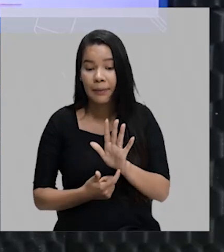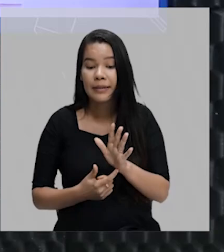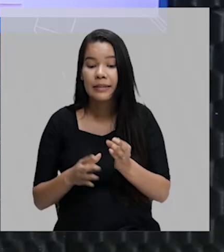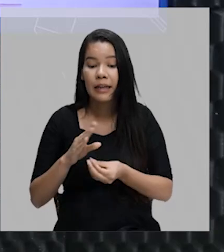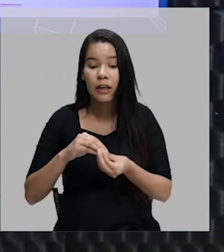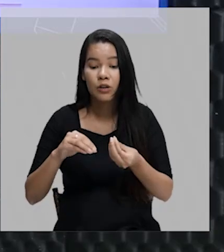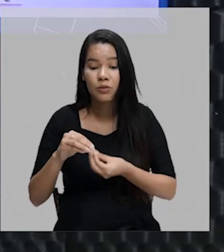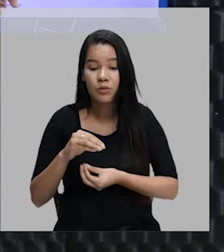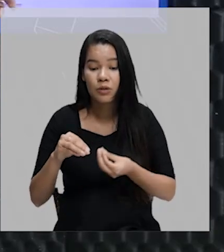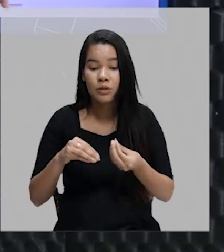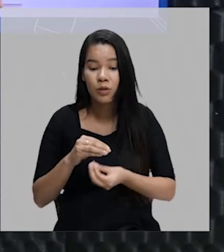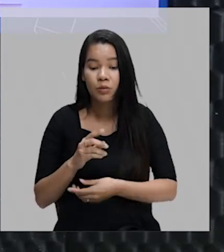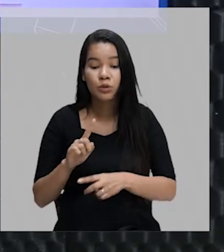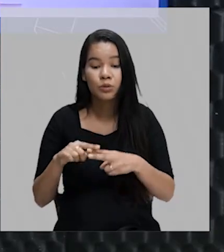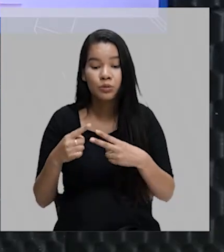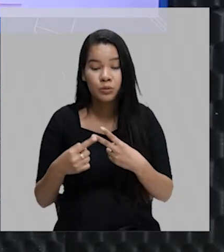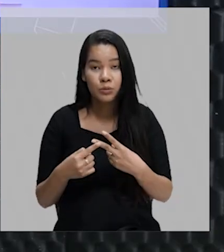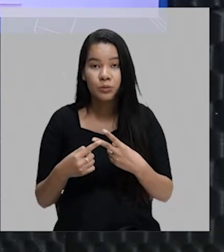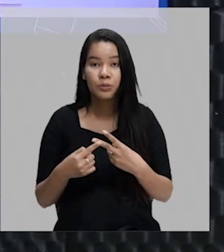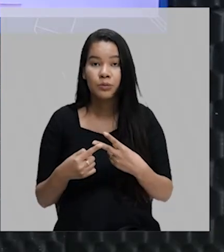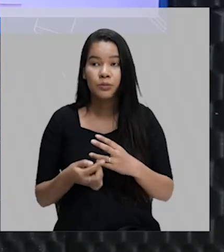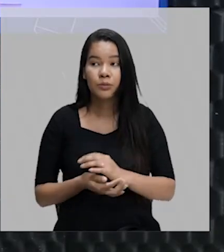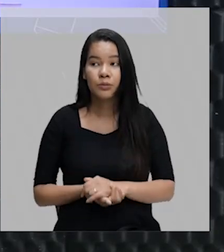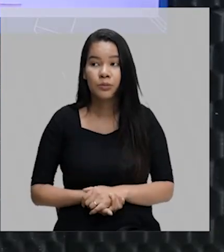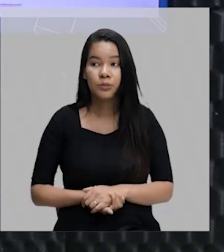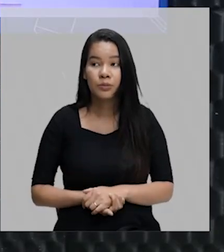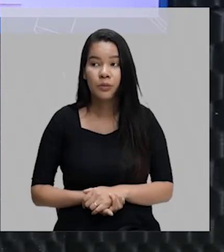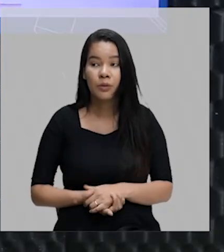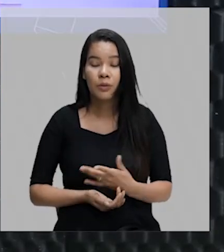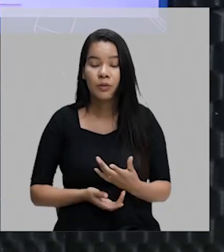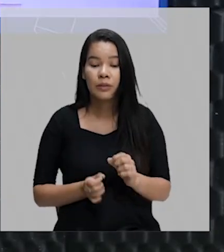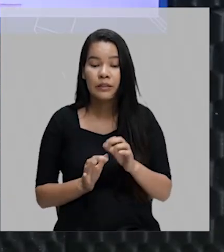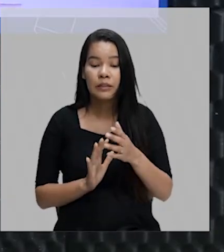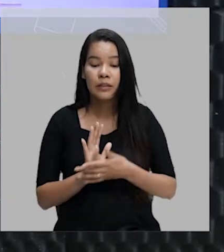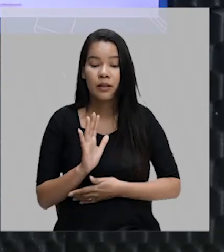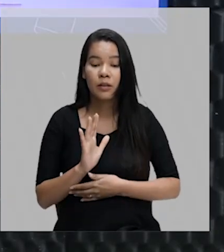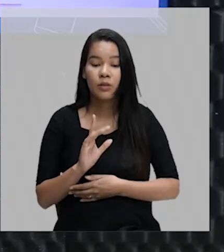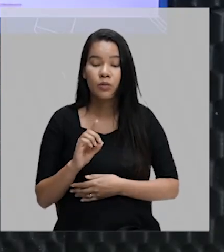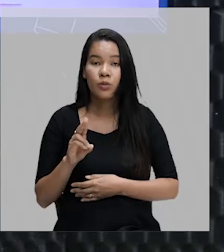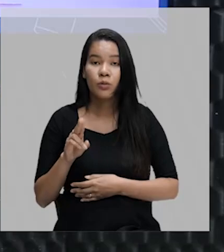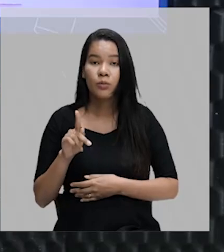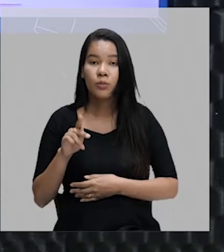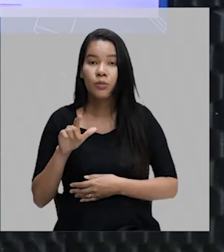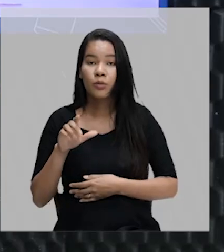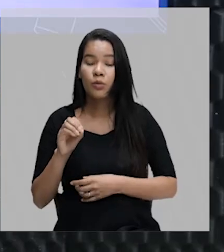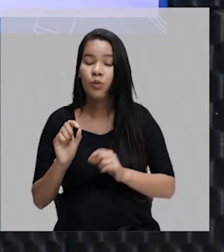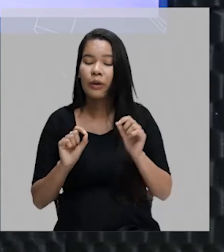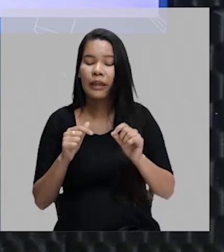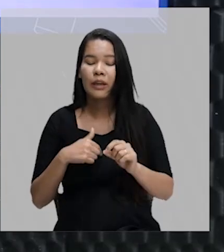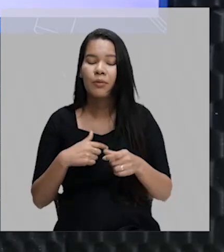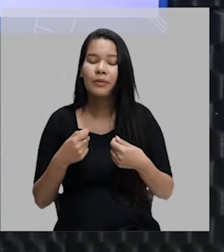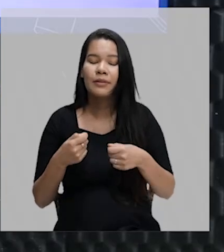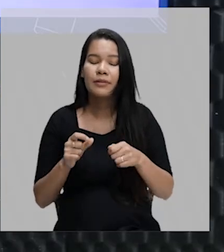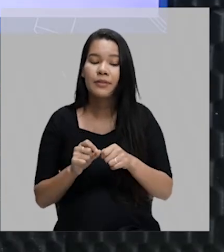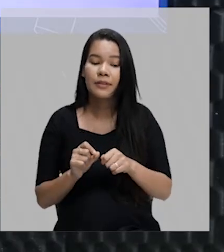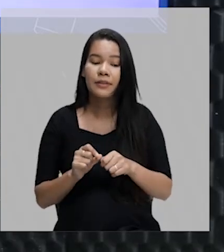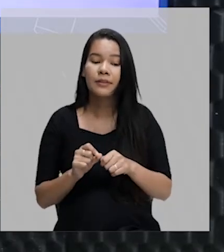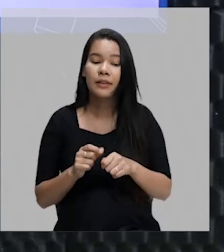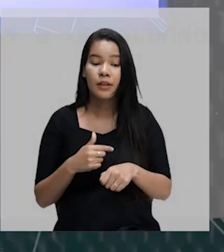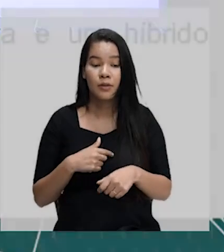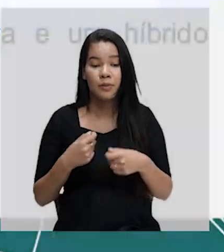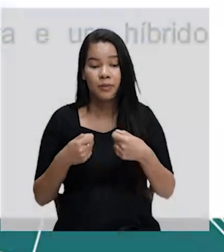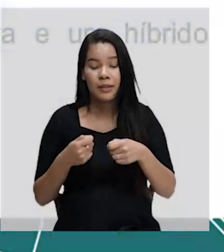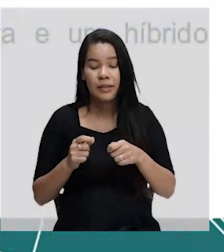dois híbridos, tá? Então, para se formar um duplo híbrido, o que eu precisei fazer? Eu